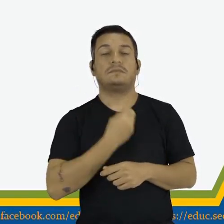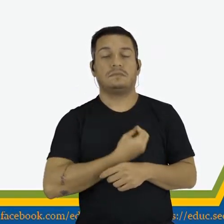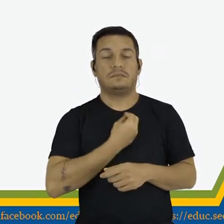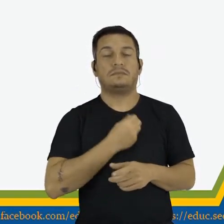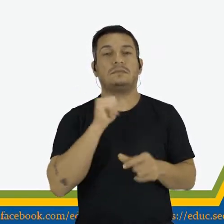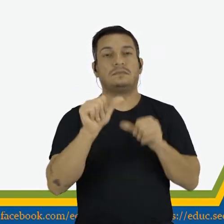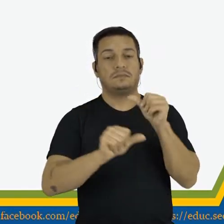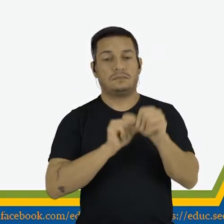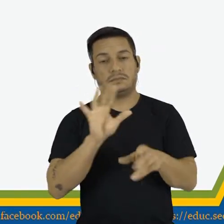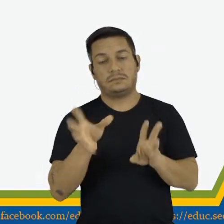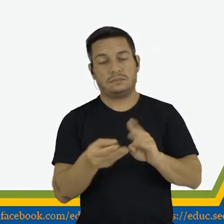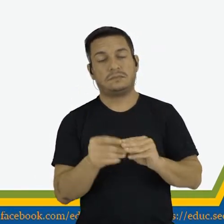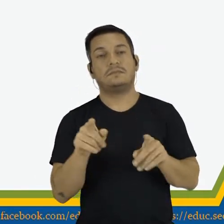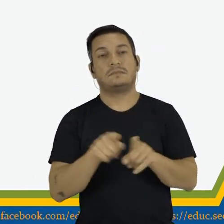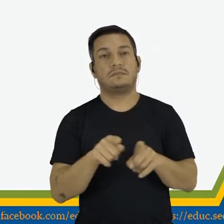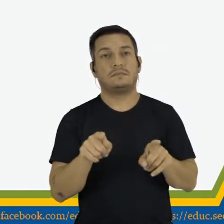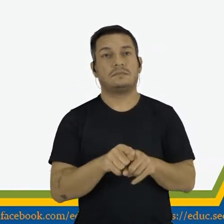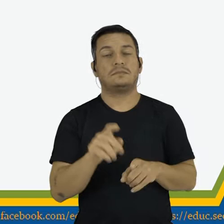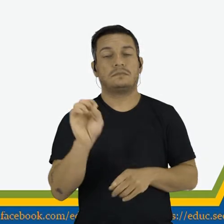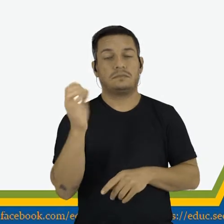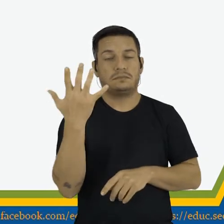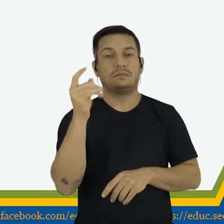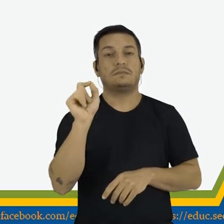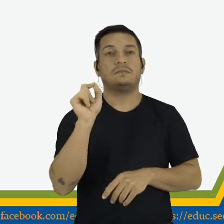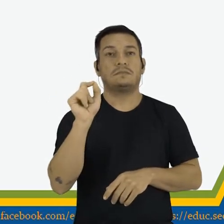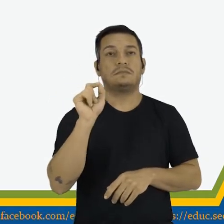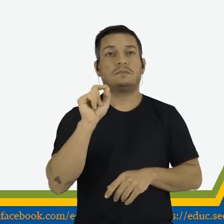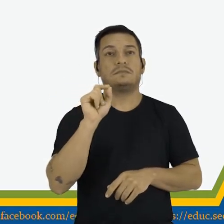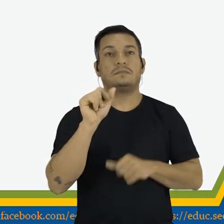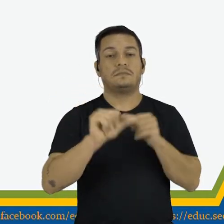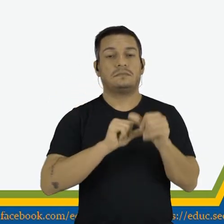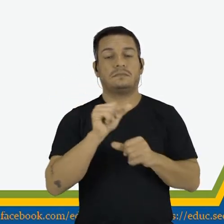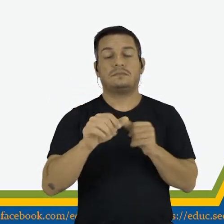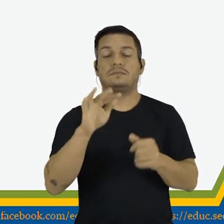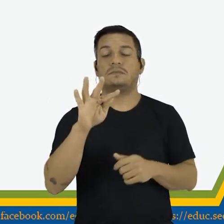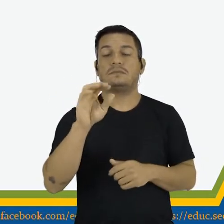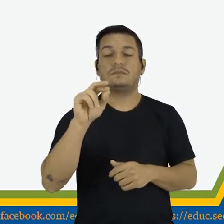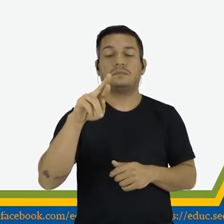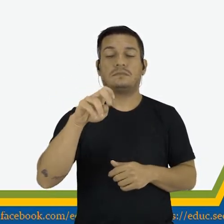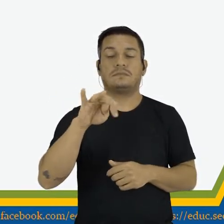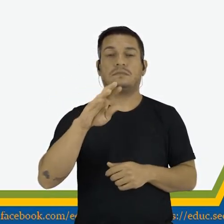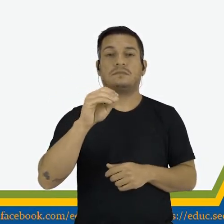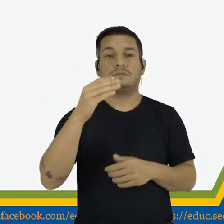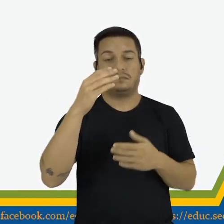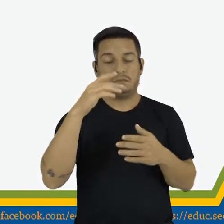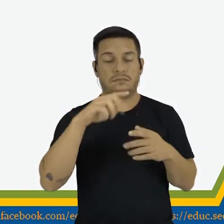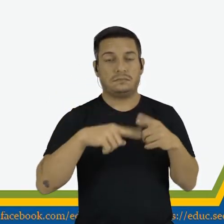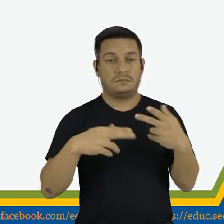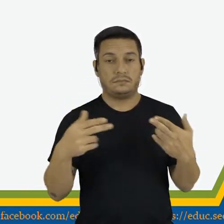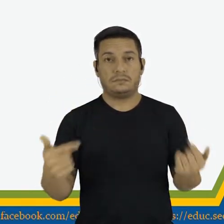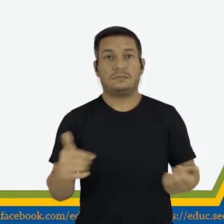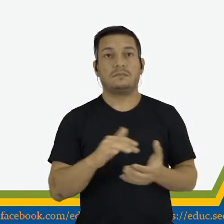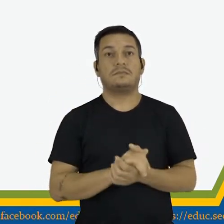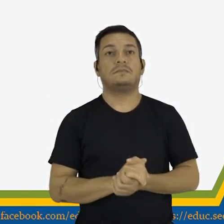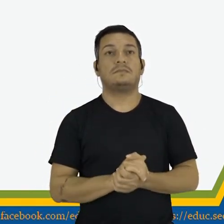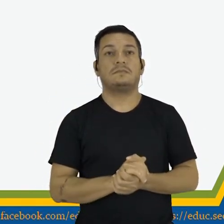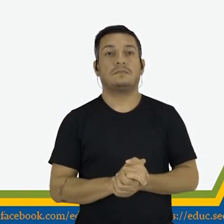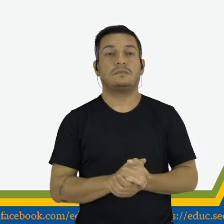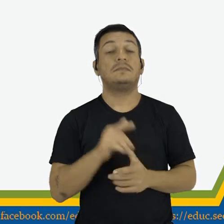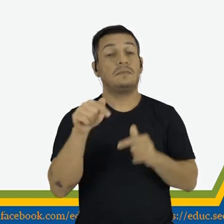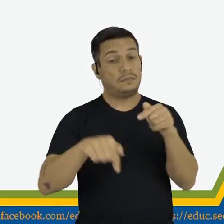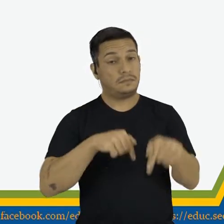nessa transformação. E também ocorre a alteração do formato desse corpo, desse objeto. Já